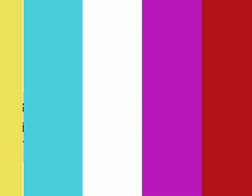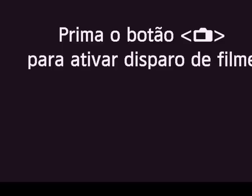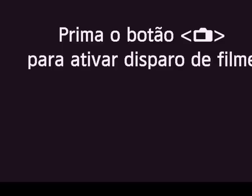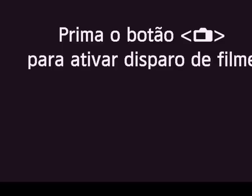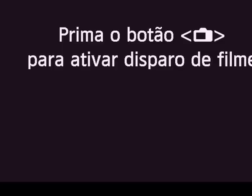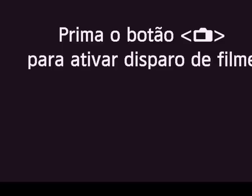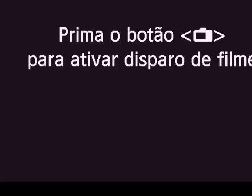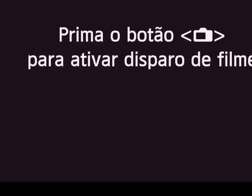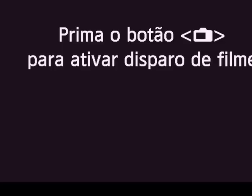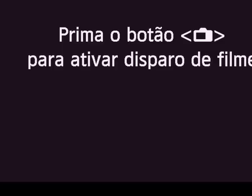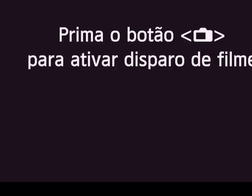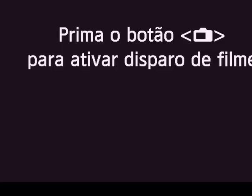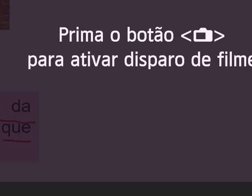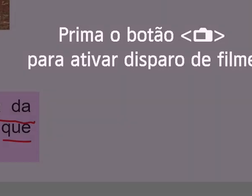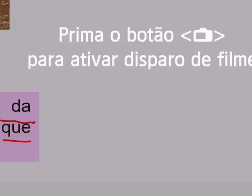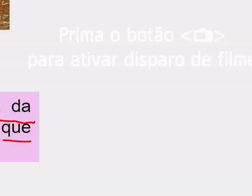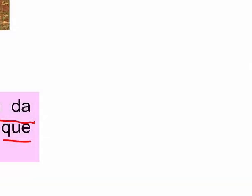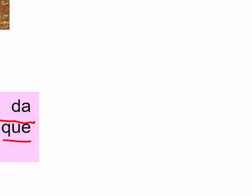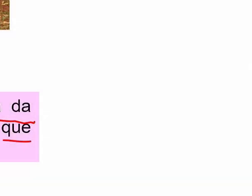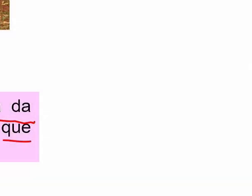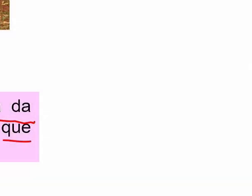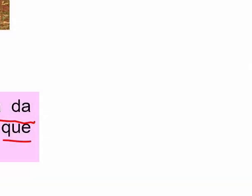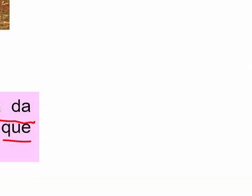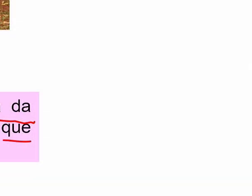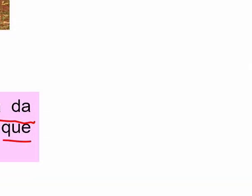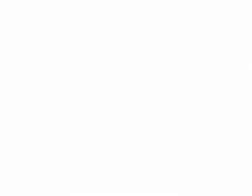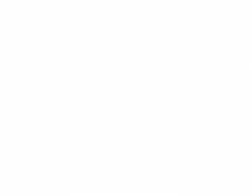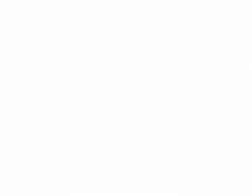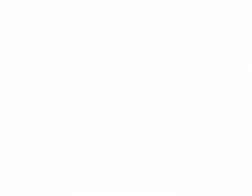adultos. Olha aqui o povo aqui, ó.